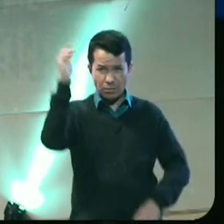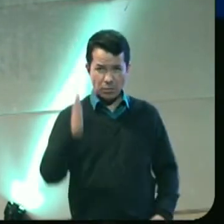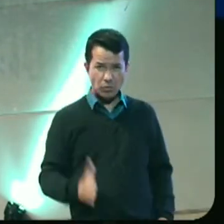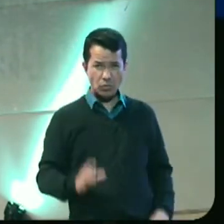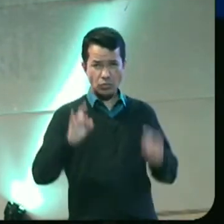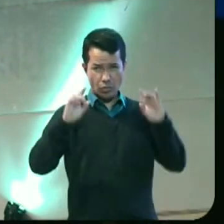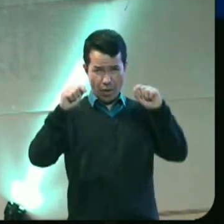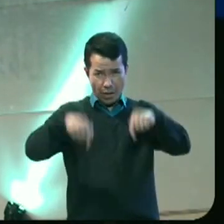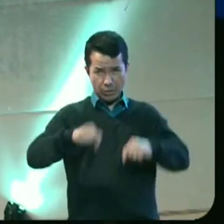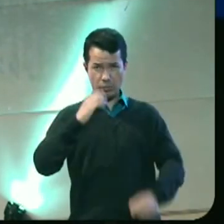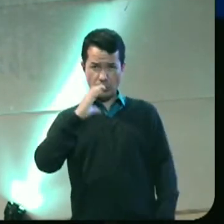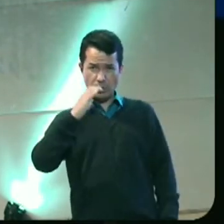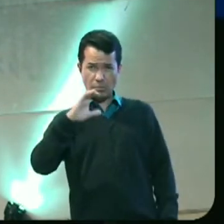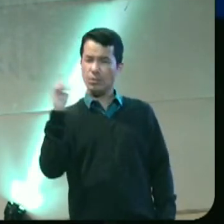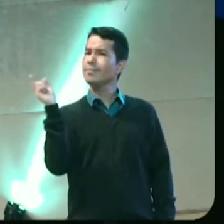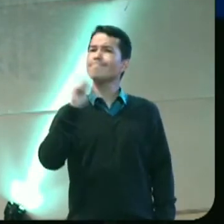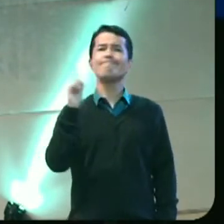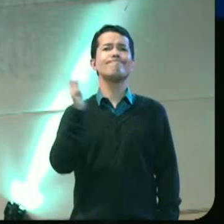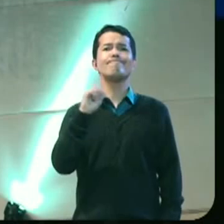Mas